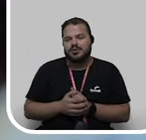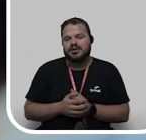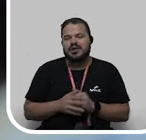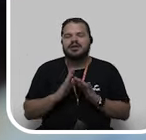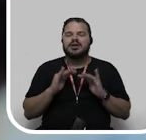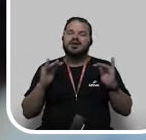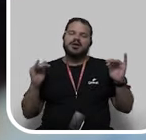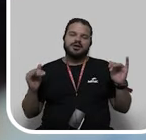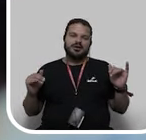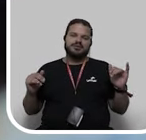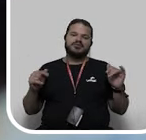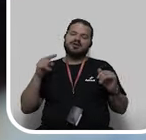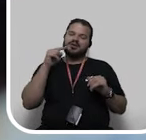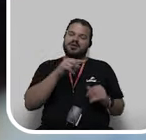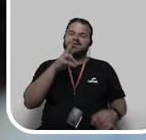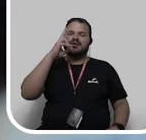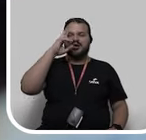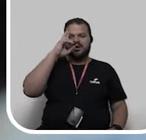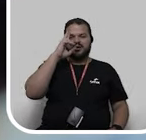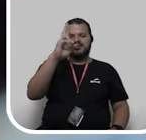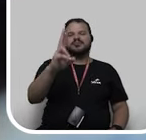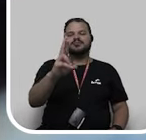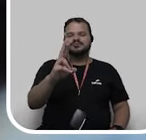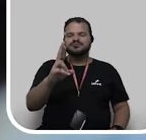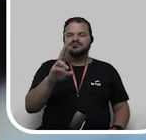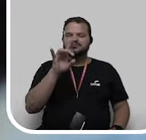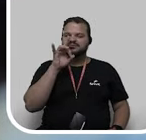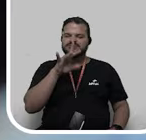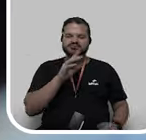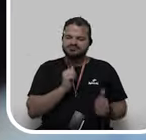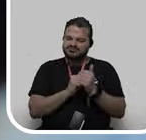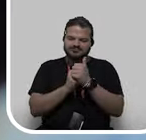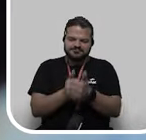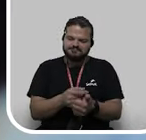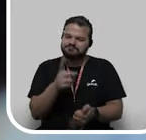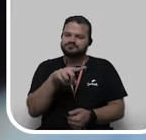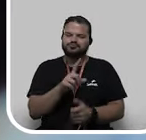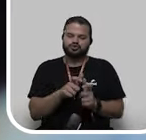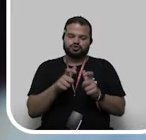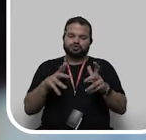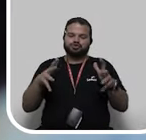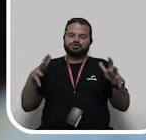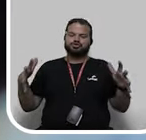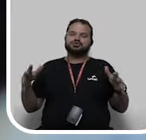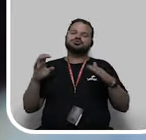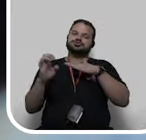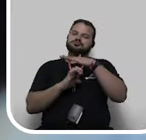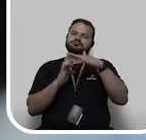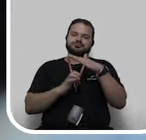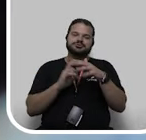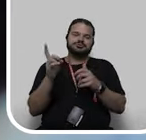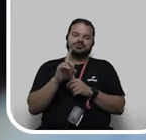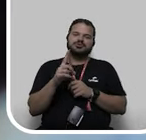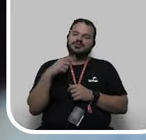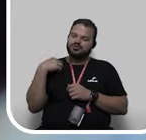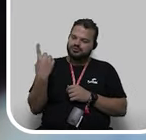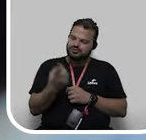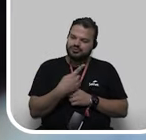leve. Isso é uma responsabilidade não só de companhias, de grandes companhias, de todas as companhias, mas nós